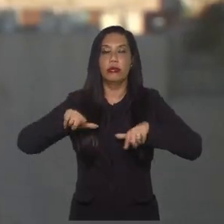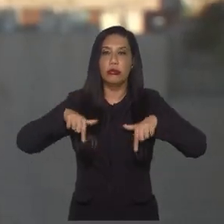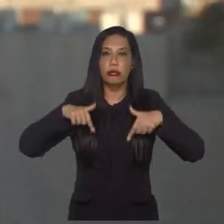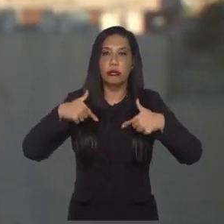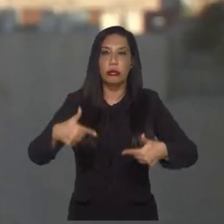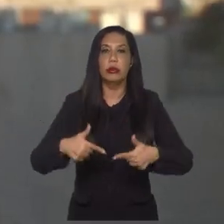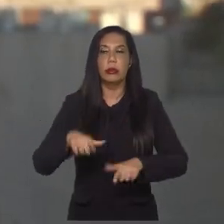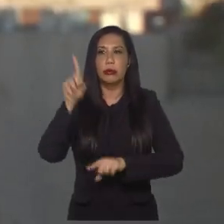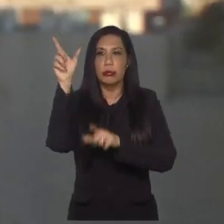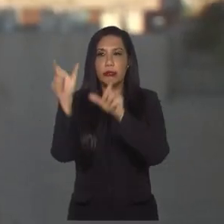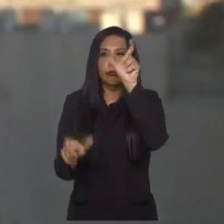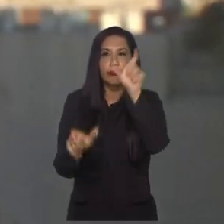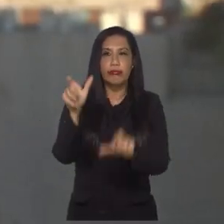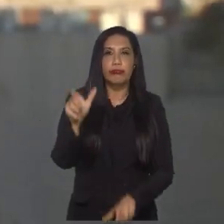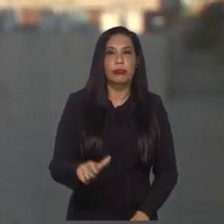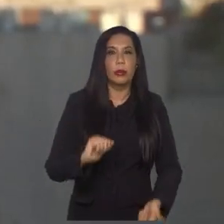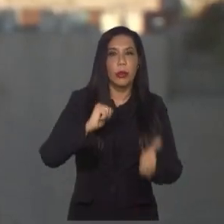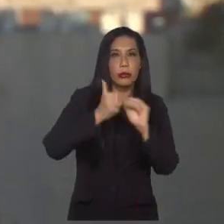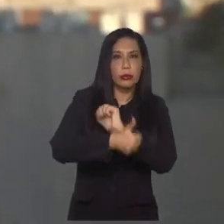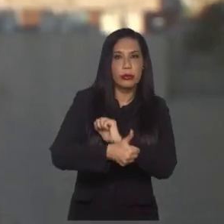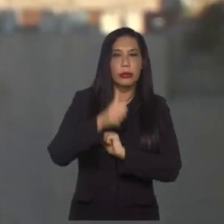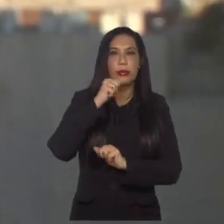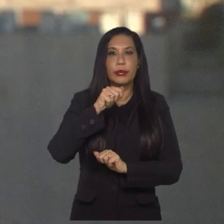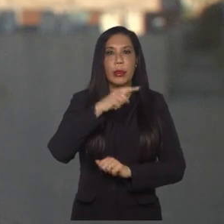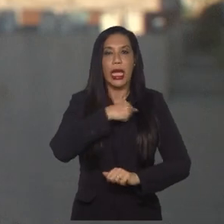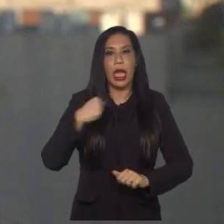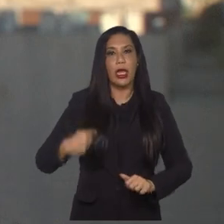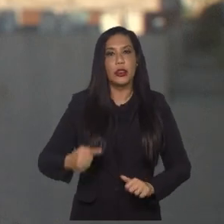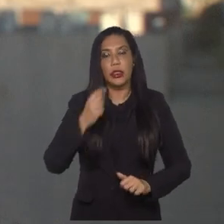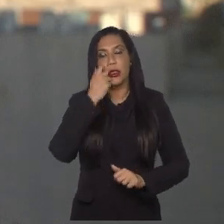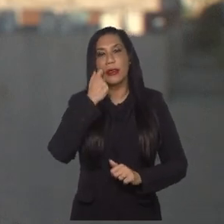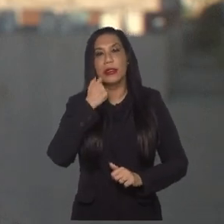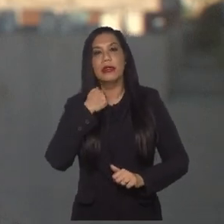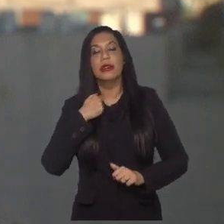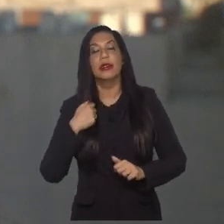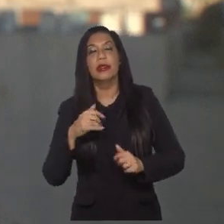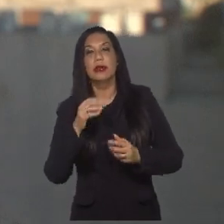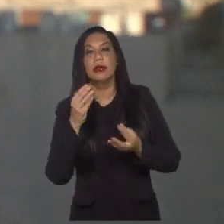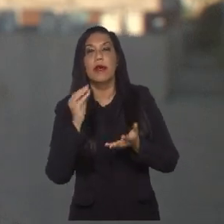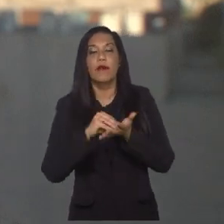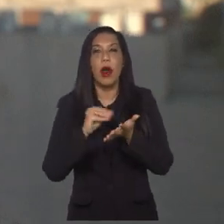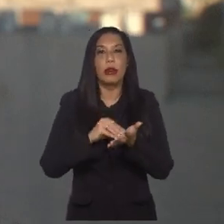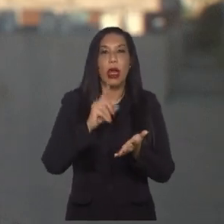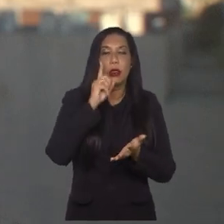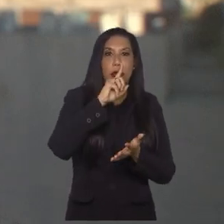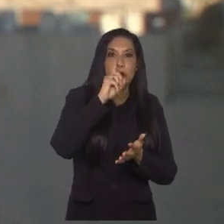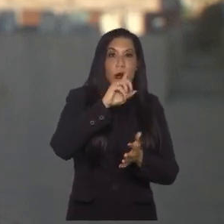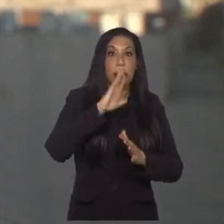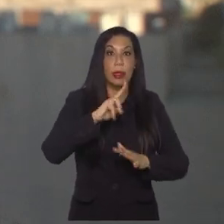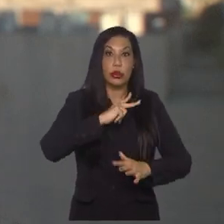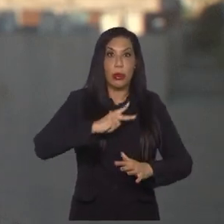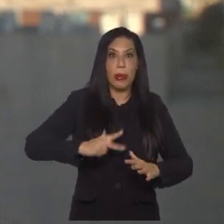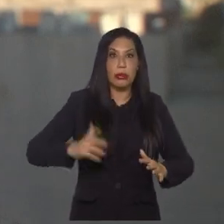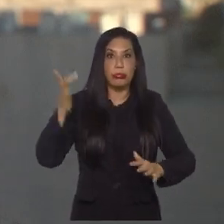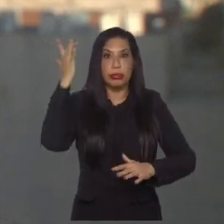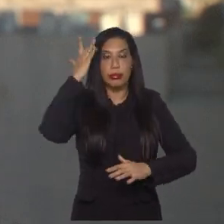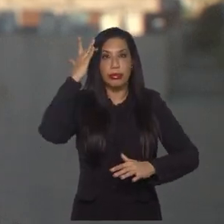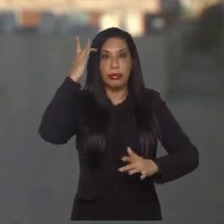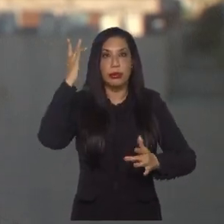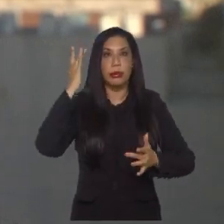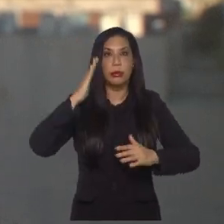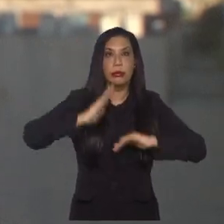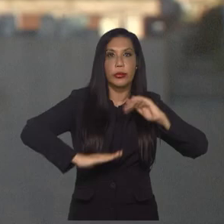material humano que tem à disposição. Então, quando você fala que a China morde por fora, a depender do entrosamento dessa Dinamarca, eu consigo